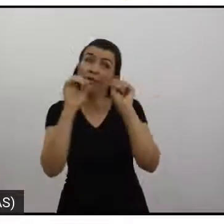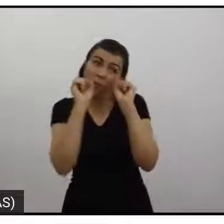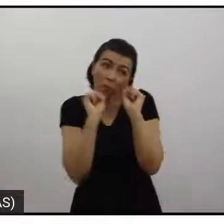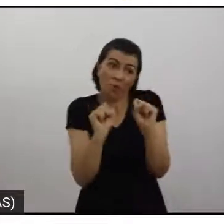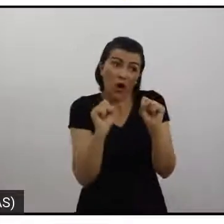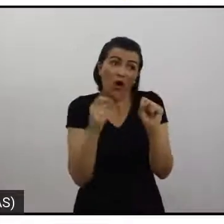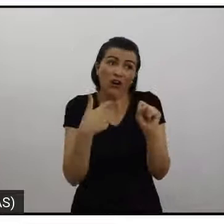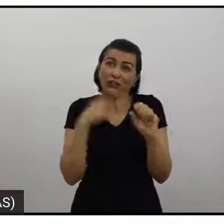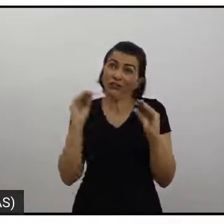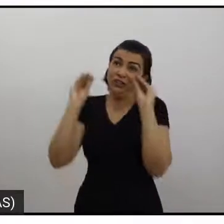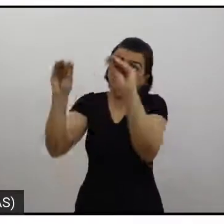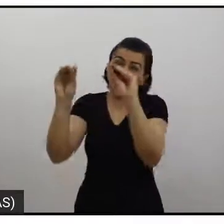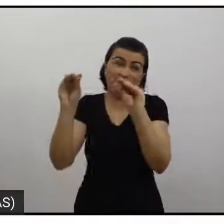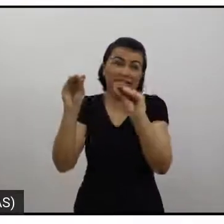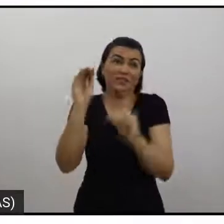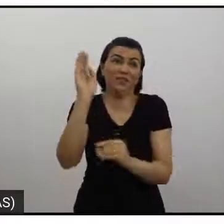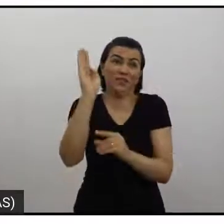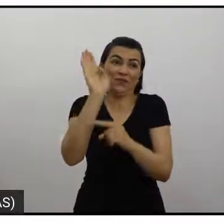Você sabe melhor que eu.